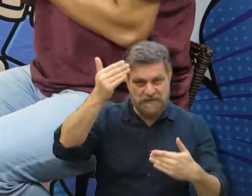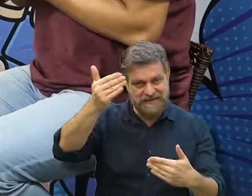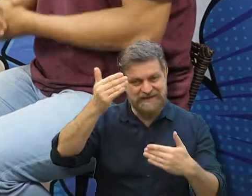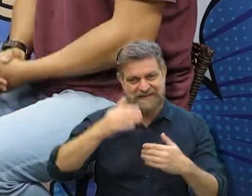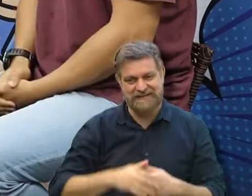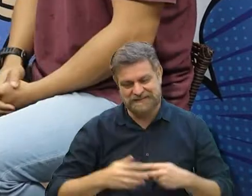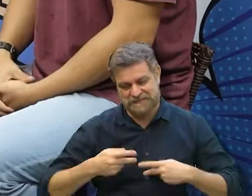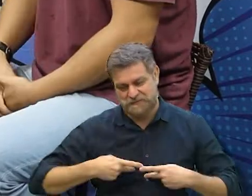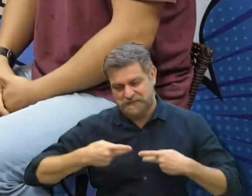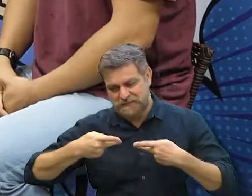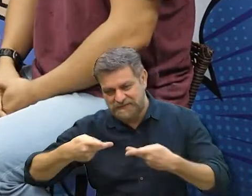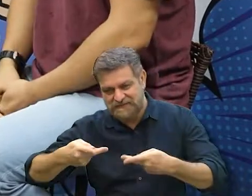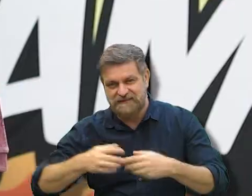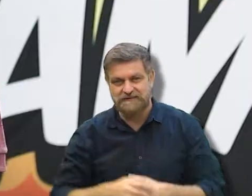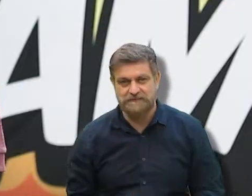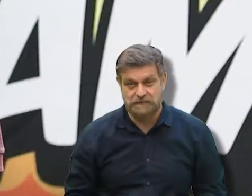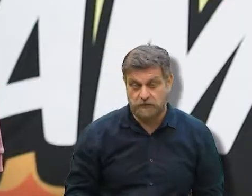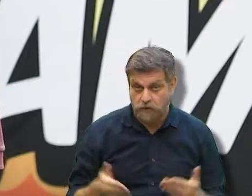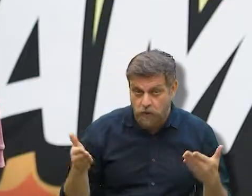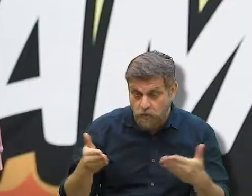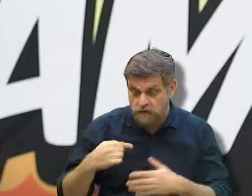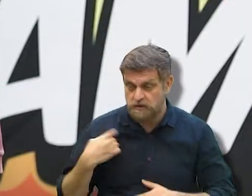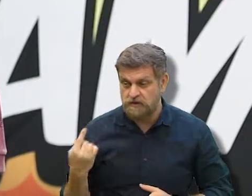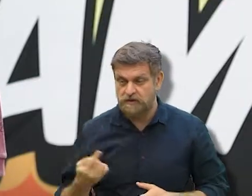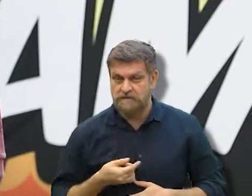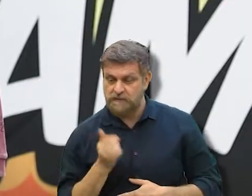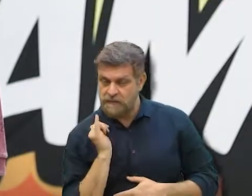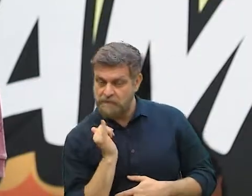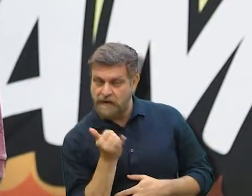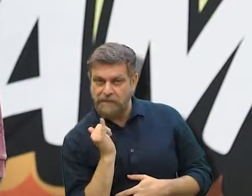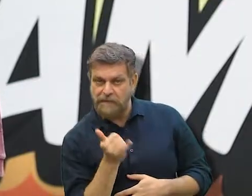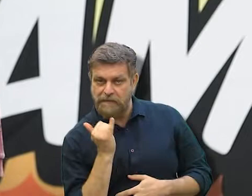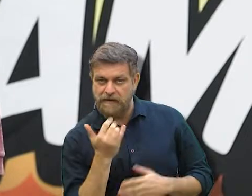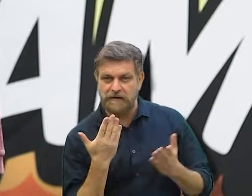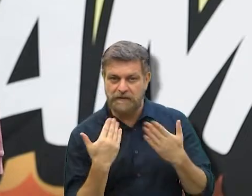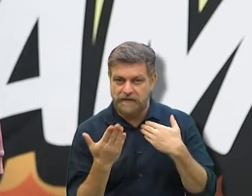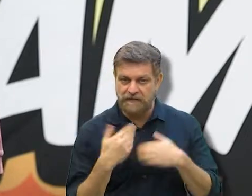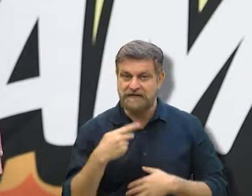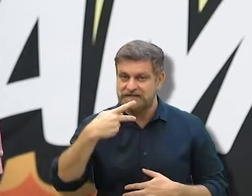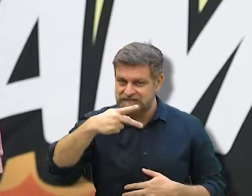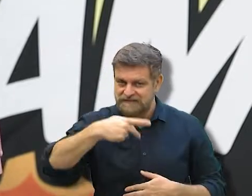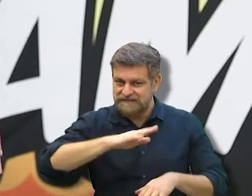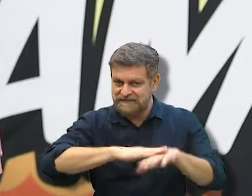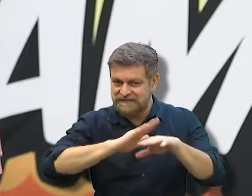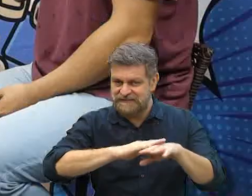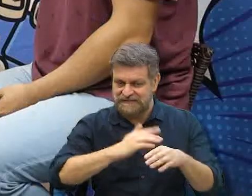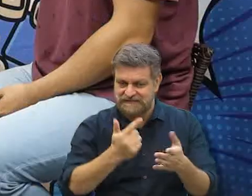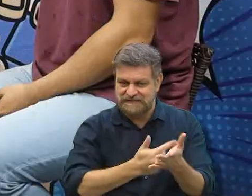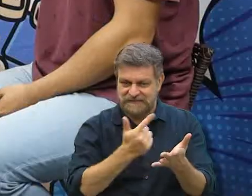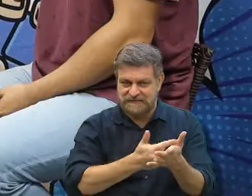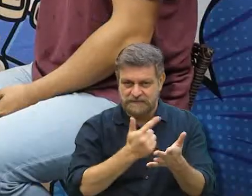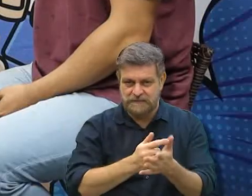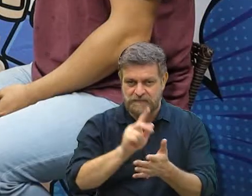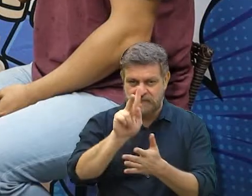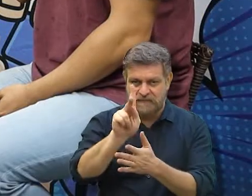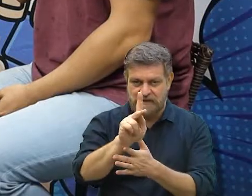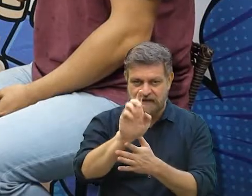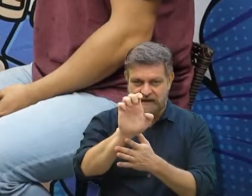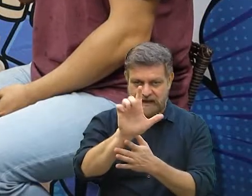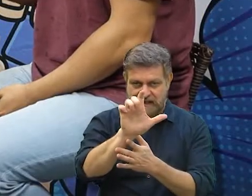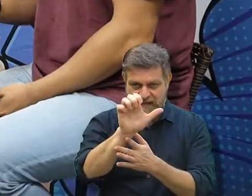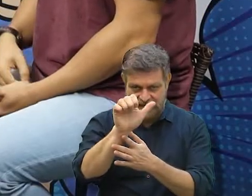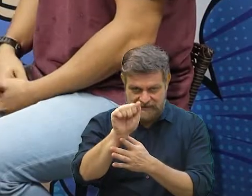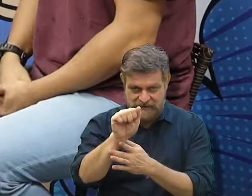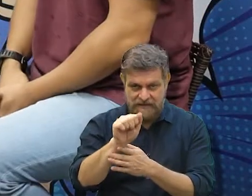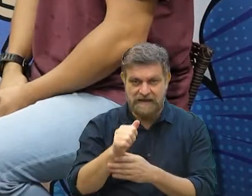pelo convite. E olha só, hoje nós vamos bater um papo sobre o seu livro, Helena e o Resgate